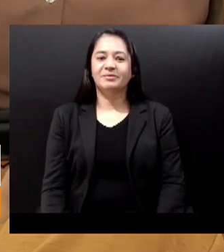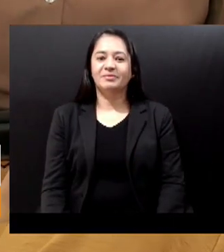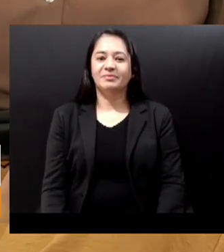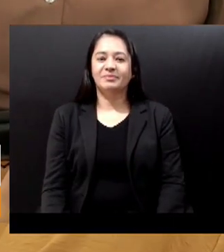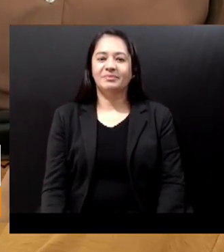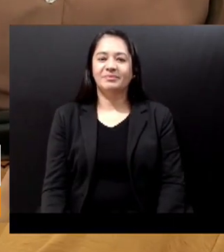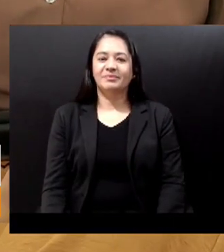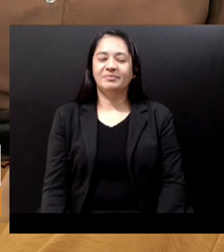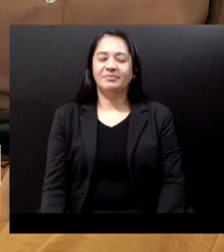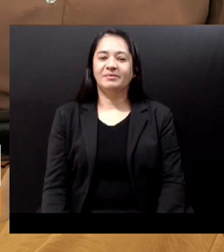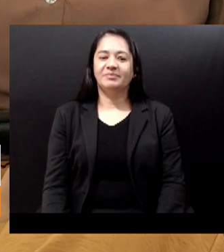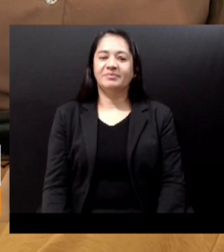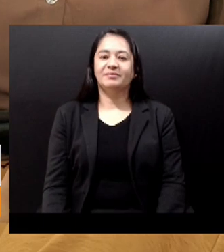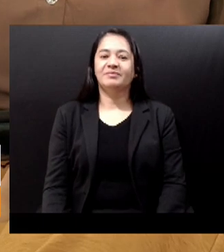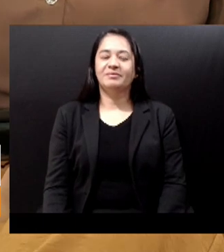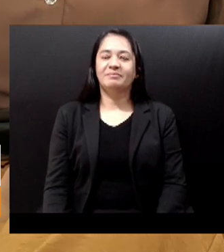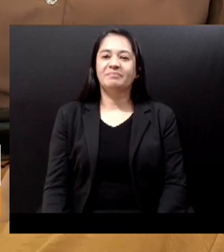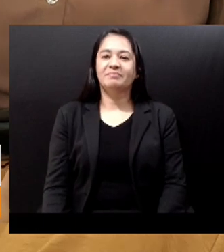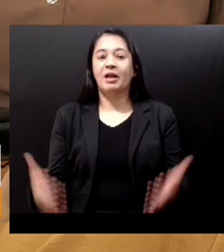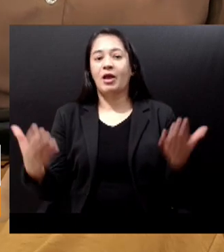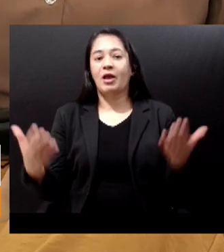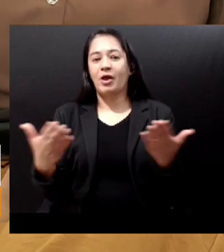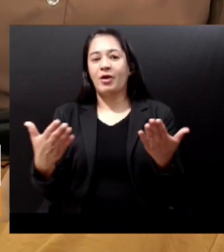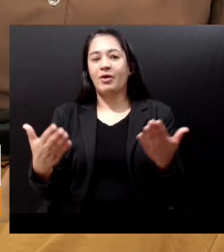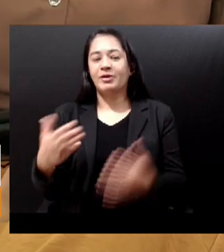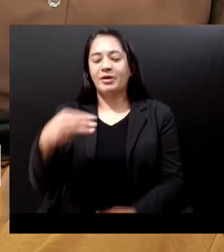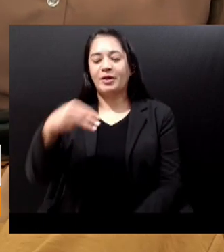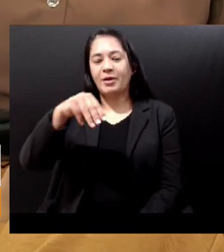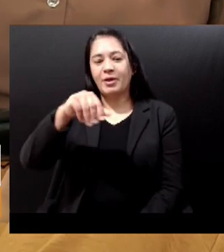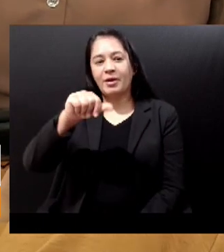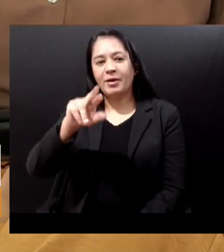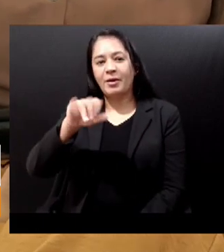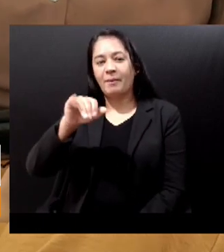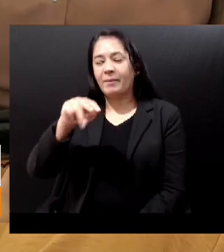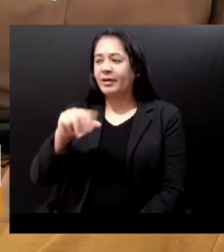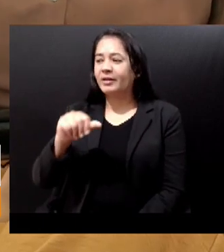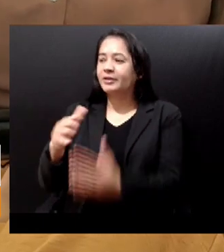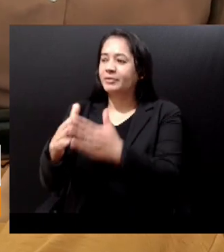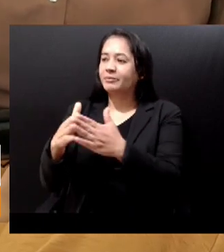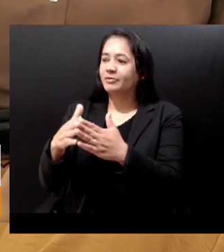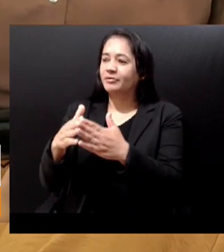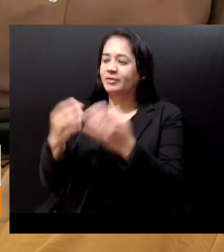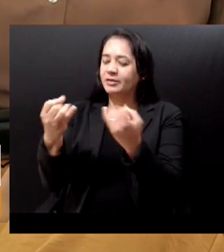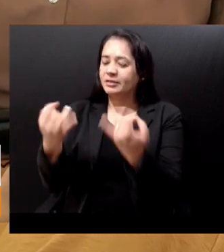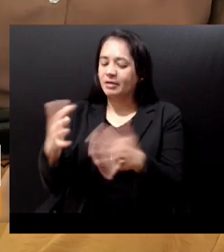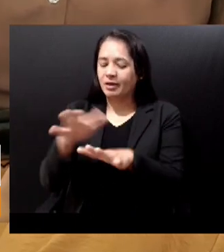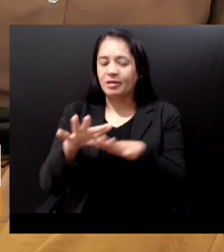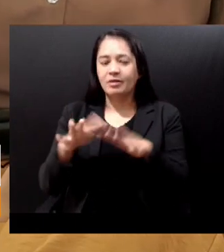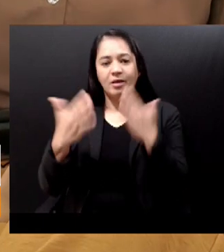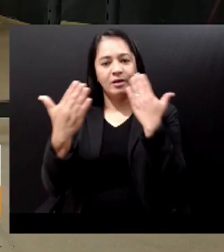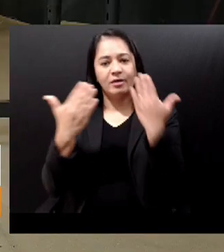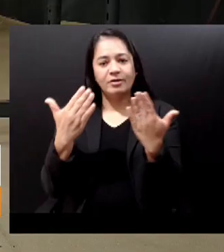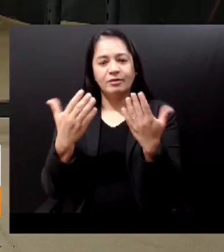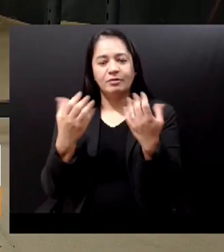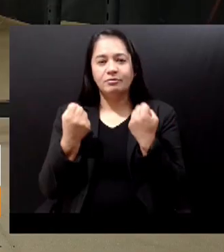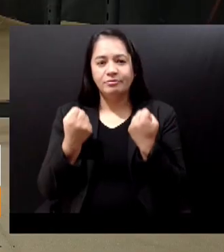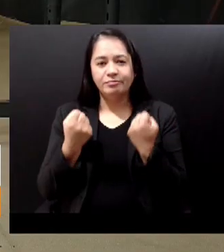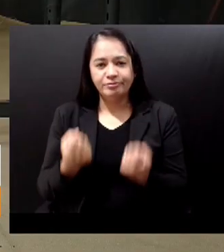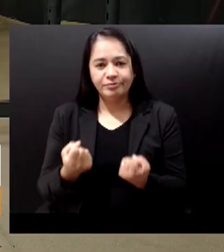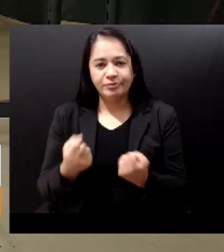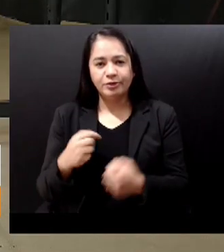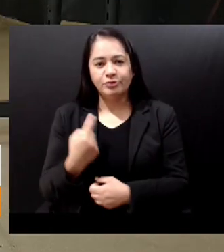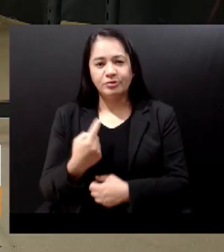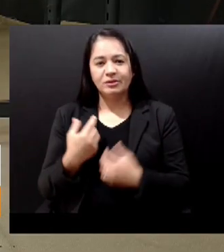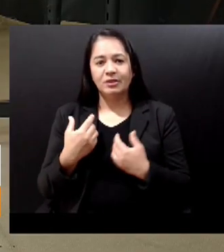Agora, vamos lá, Marina, psicologicamente falando, né, o peso do nosso desgaste mental